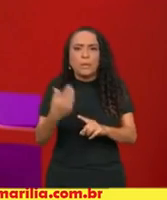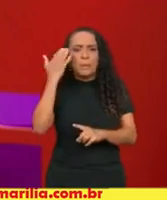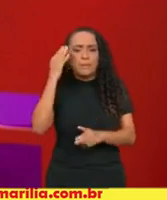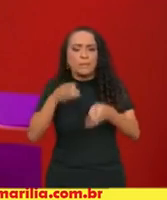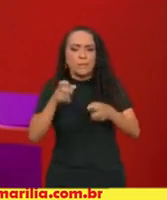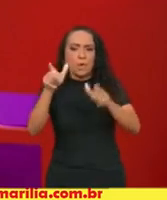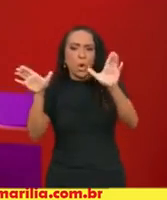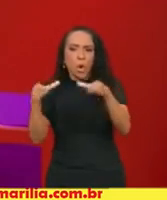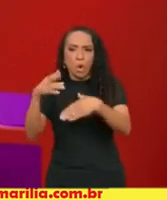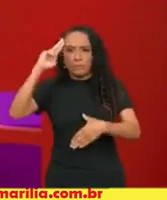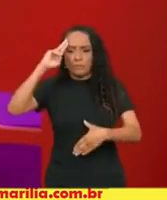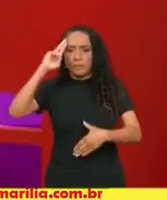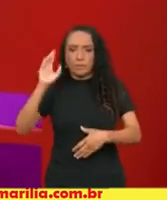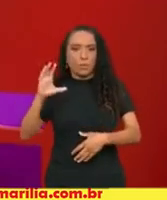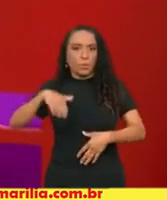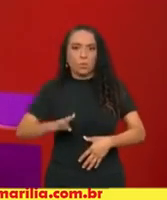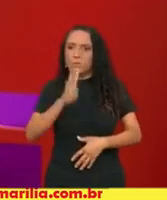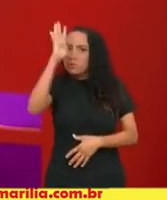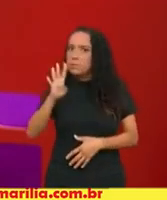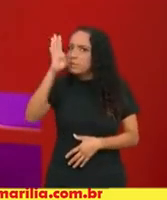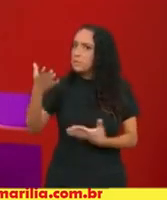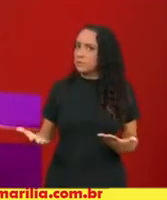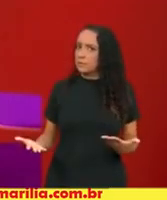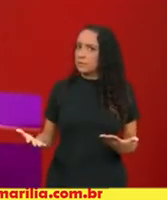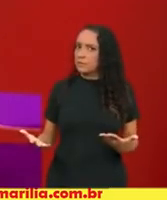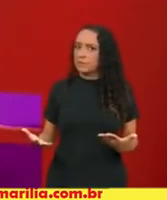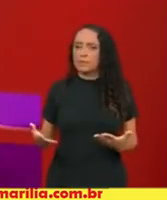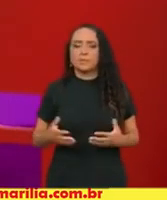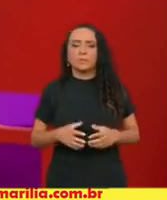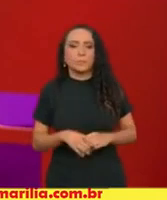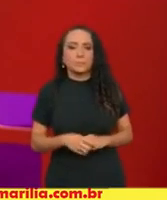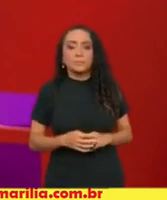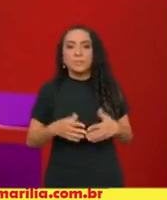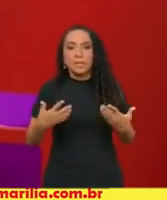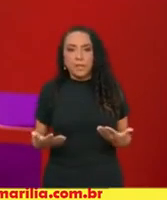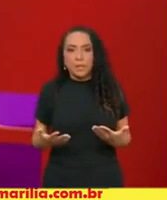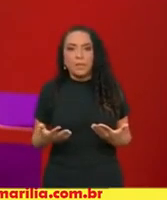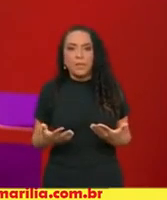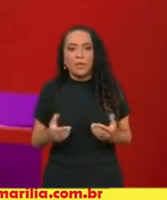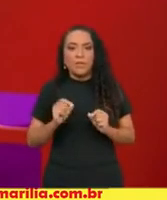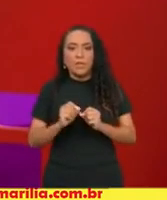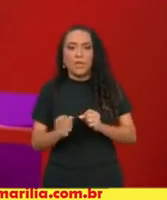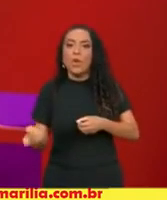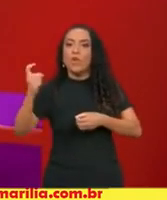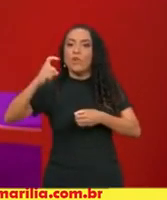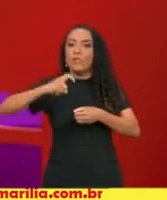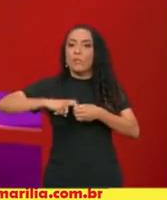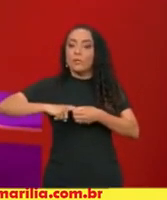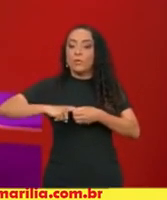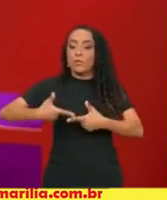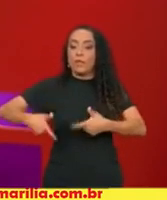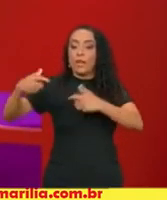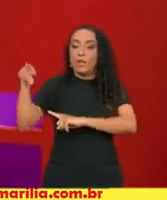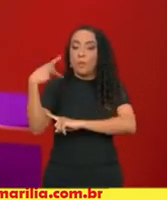militares estavam indo longe demais na sua partidarização, na sua politização. Então, eles retornam da Guerra do Paraguai com